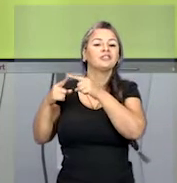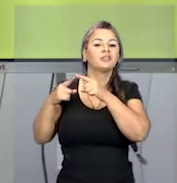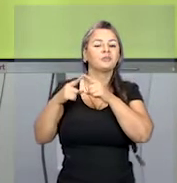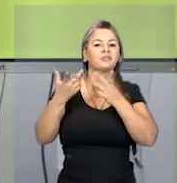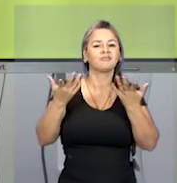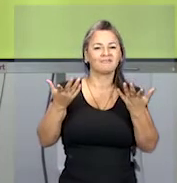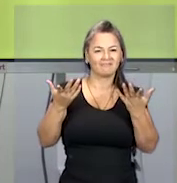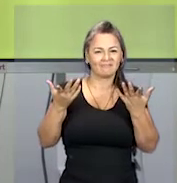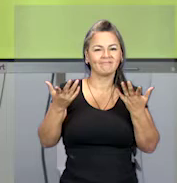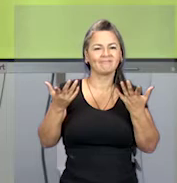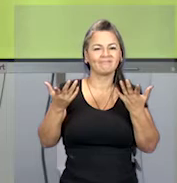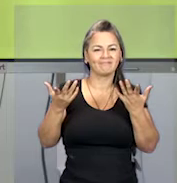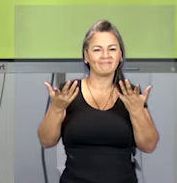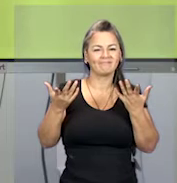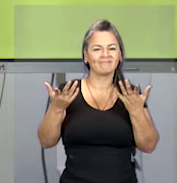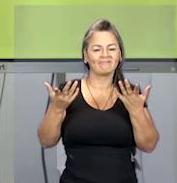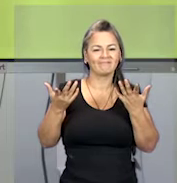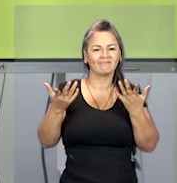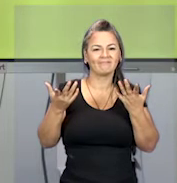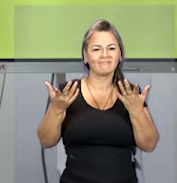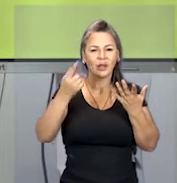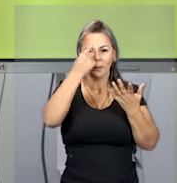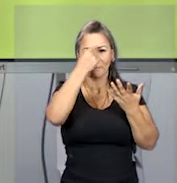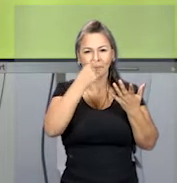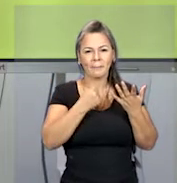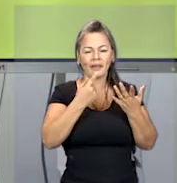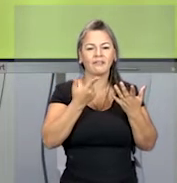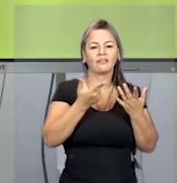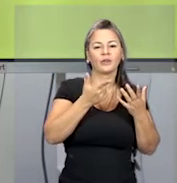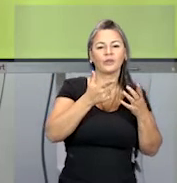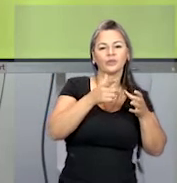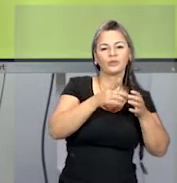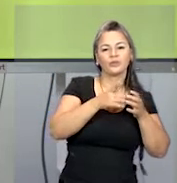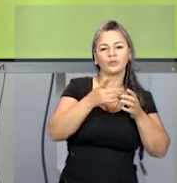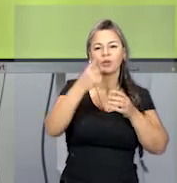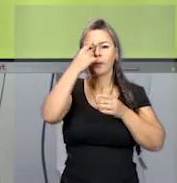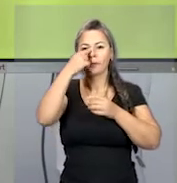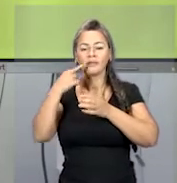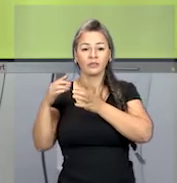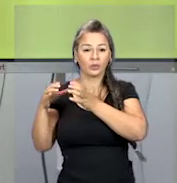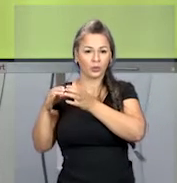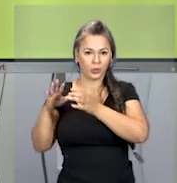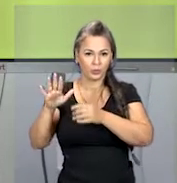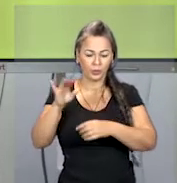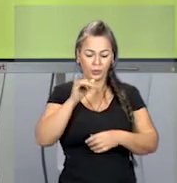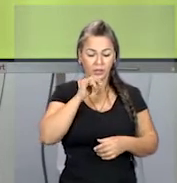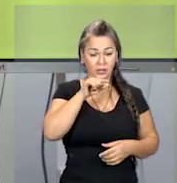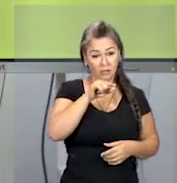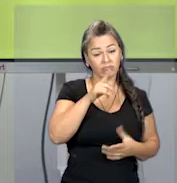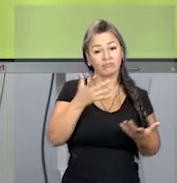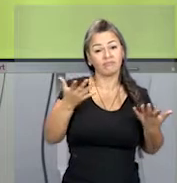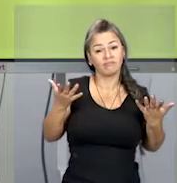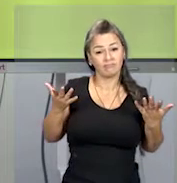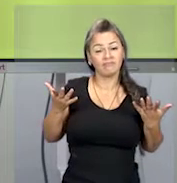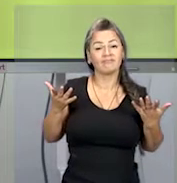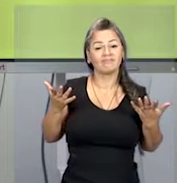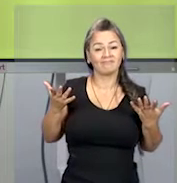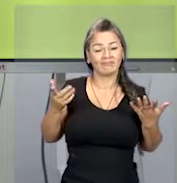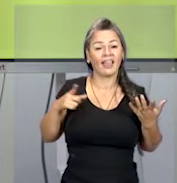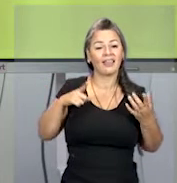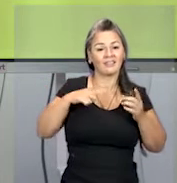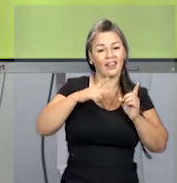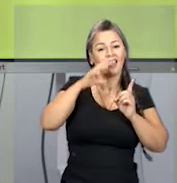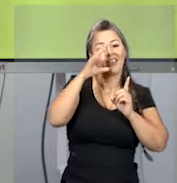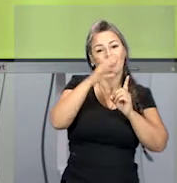e a organização da cidade no qual nós estamos inseridos. Então, se vivemos numa cidade grande ou numa cidade pequena, isso vai